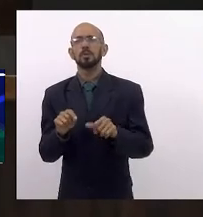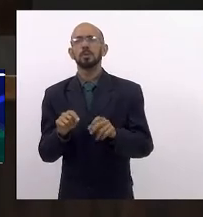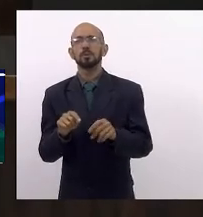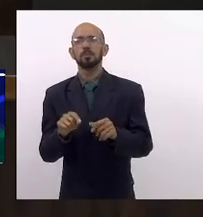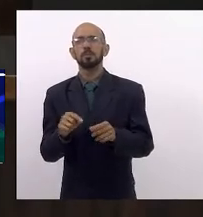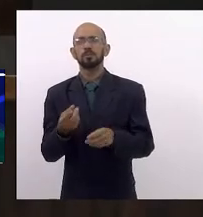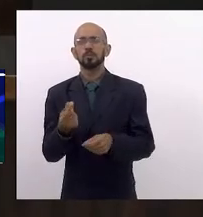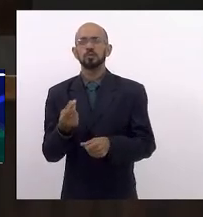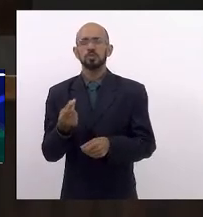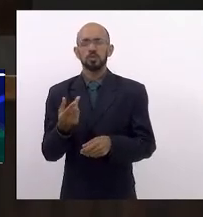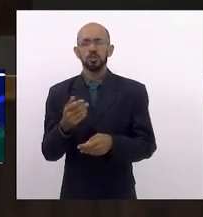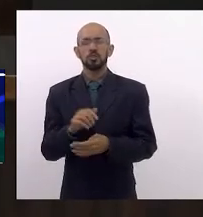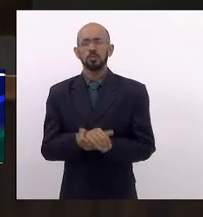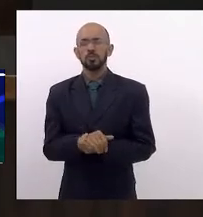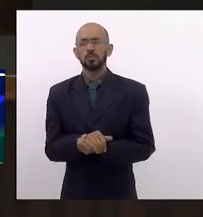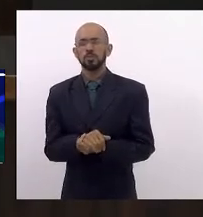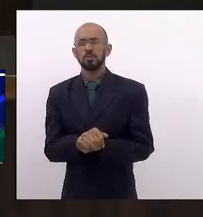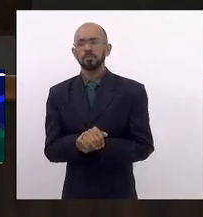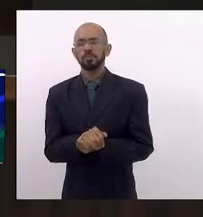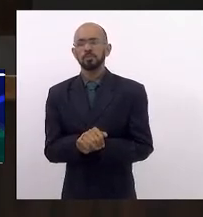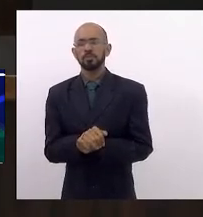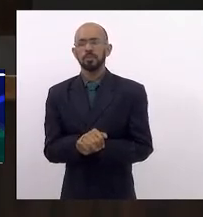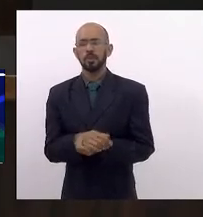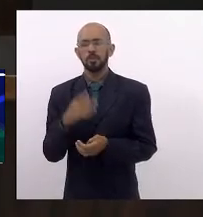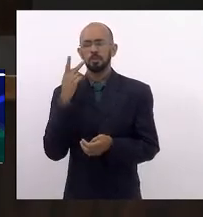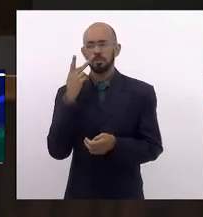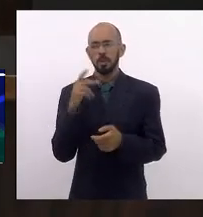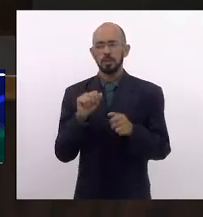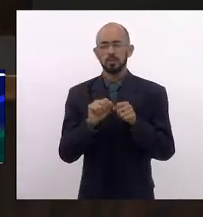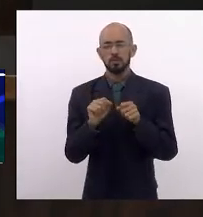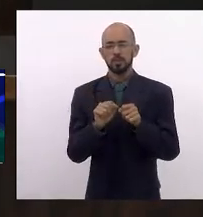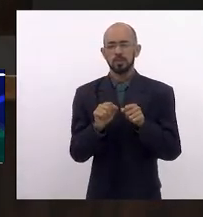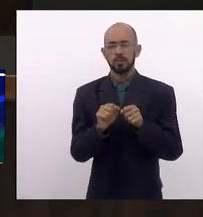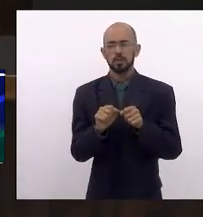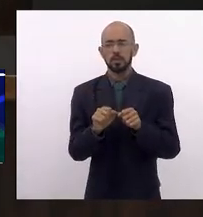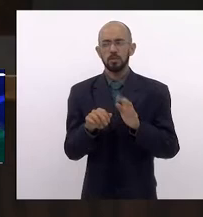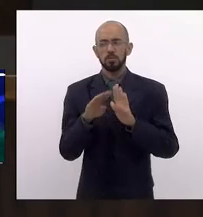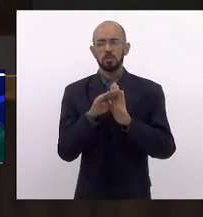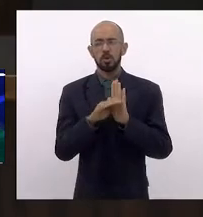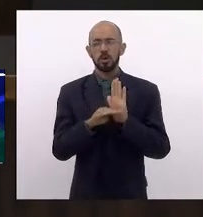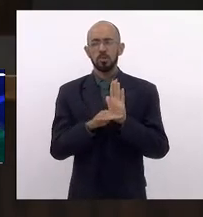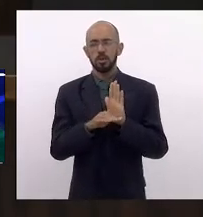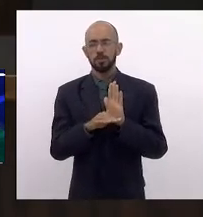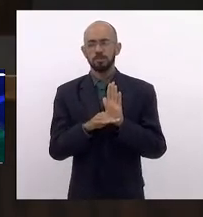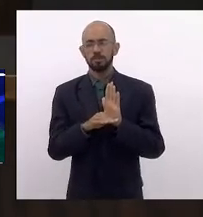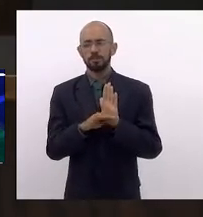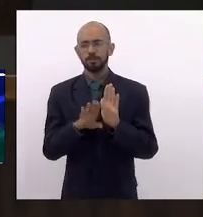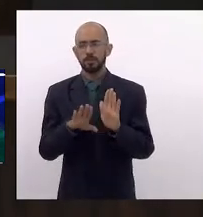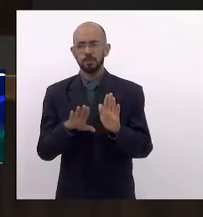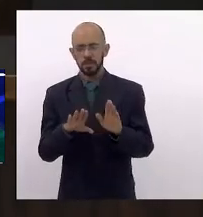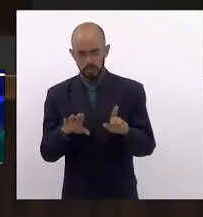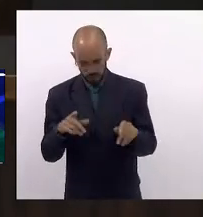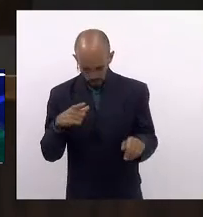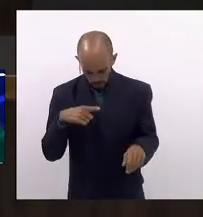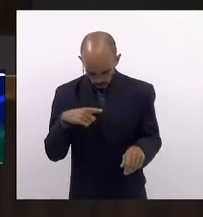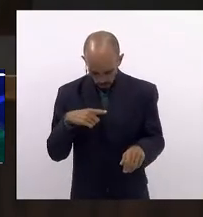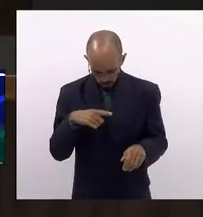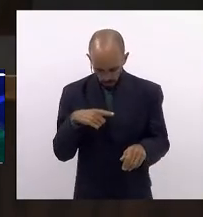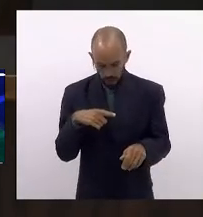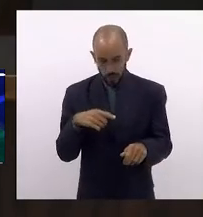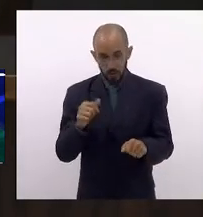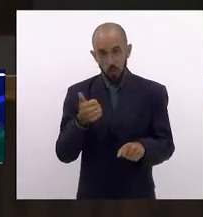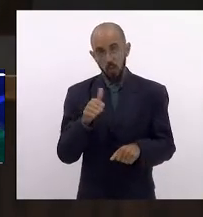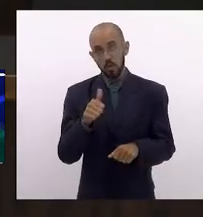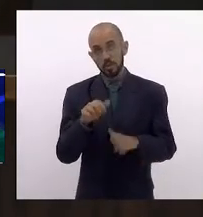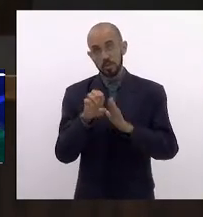recurso para implementar o programa em praticamente tem muitas contribuições recebeu 11